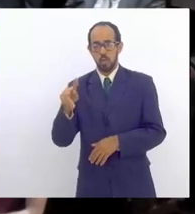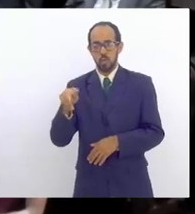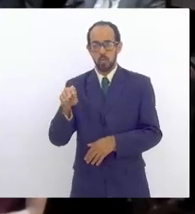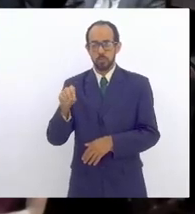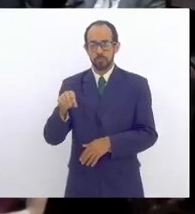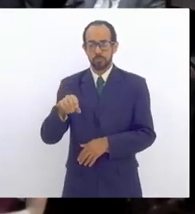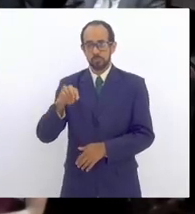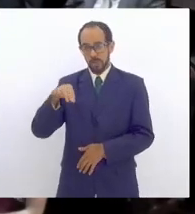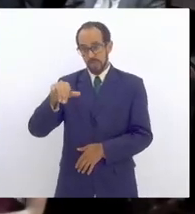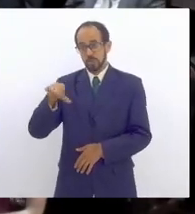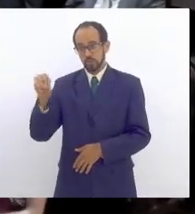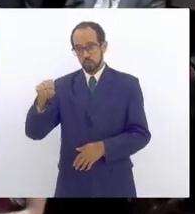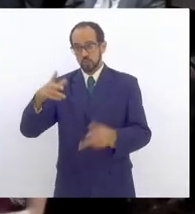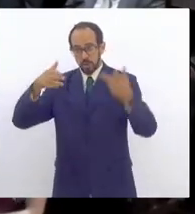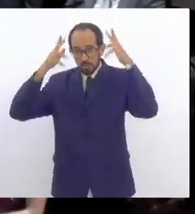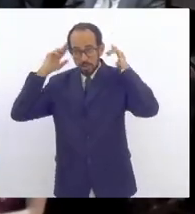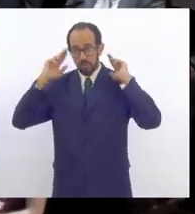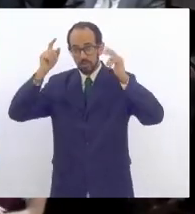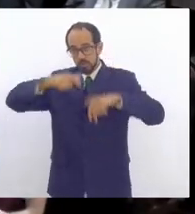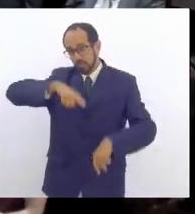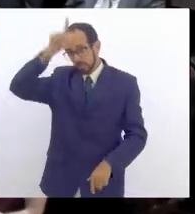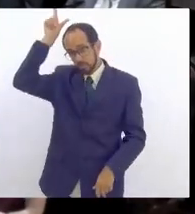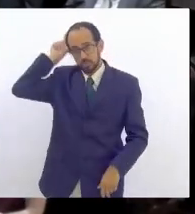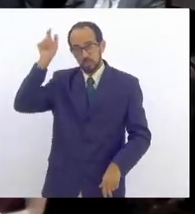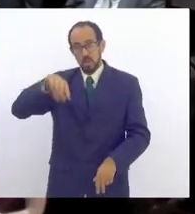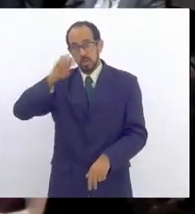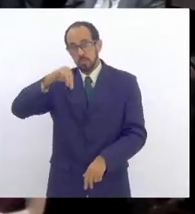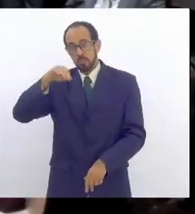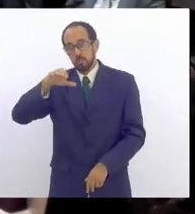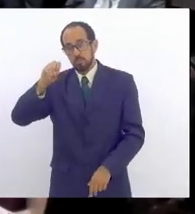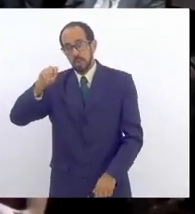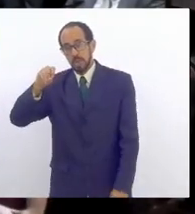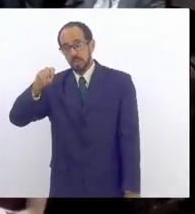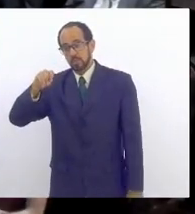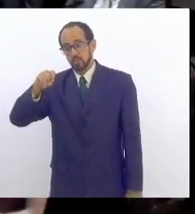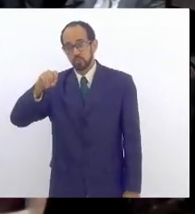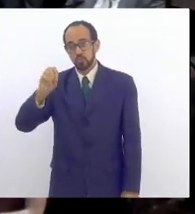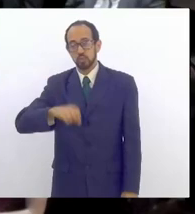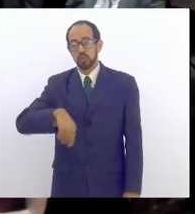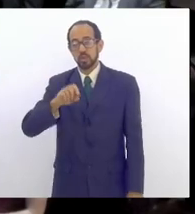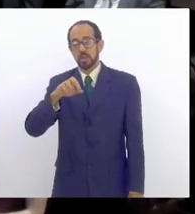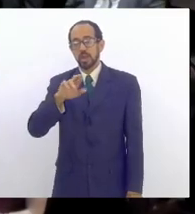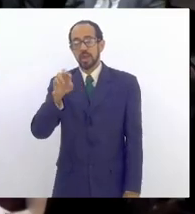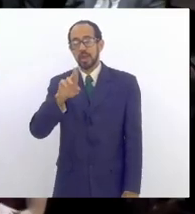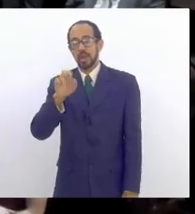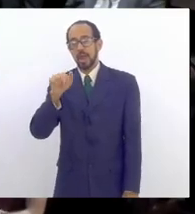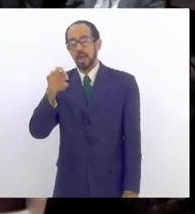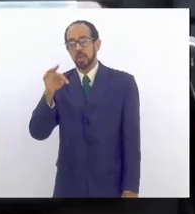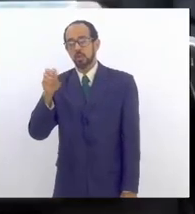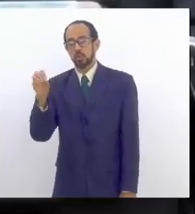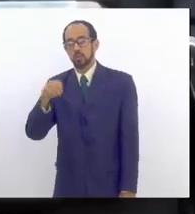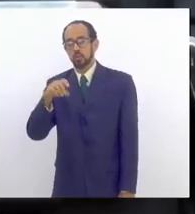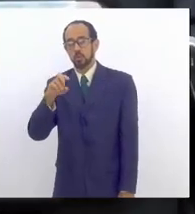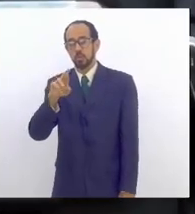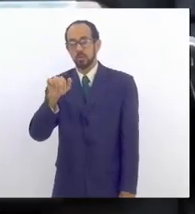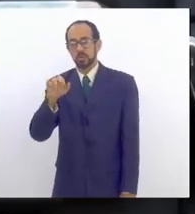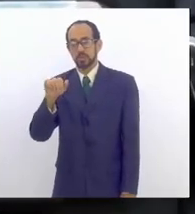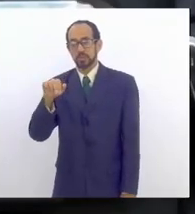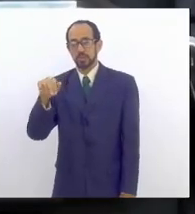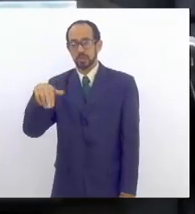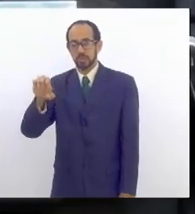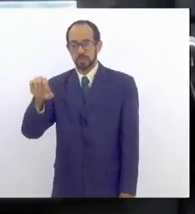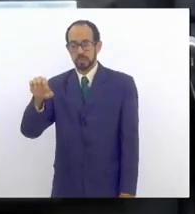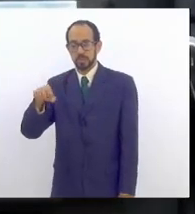Márcio Canela, Márcio Gualberto, Marcos Vinícius, Renato Zaca, Rodrigo Amorim, Rosane Félix, Rosenberg Reis,